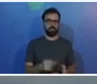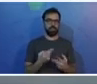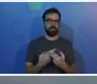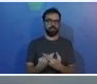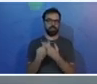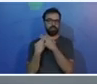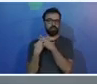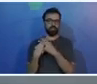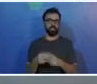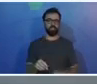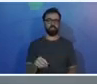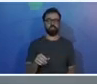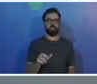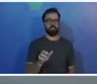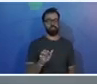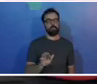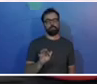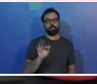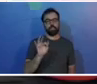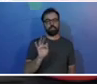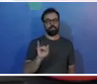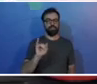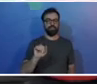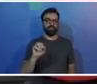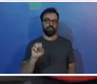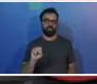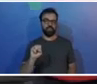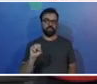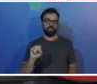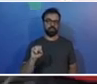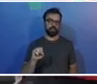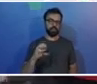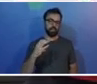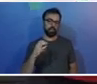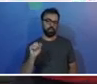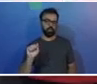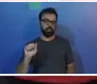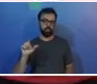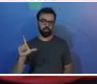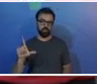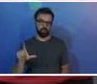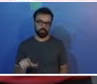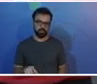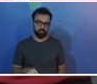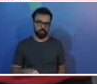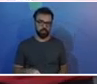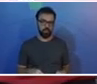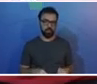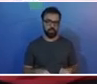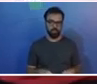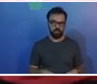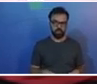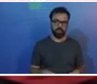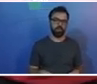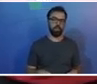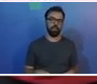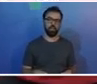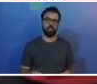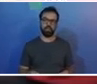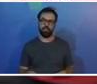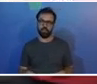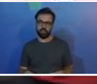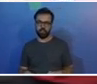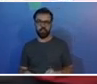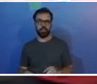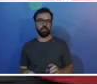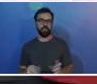que ela faz? Ela determina que os governos federal, estadual e municipal não podem gastar mais do